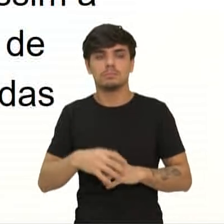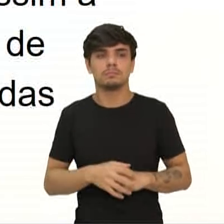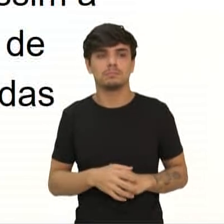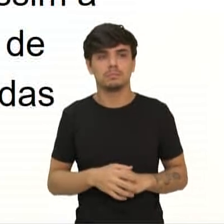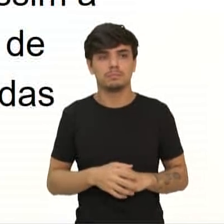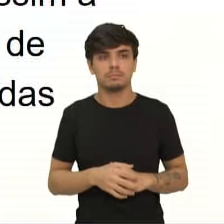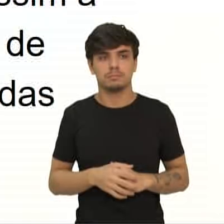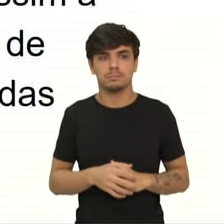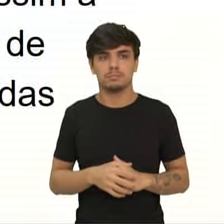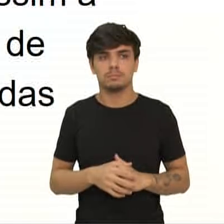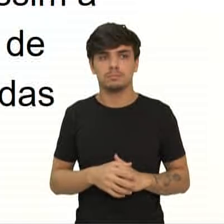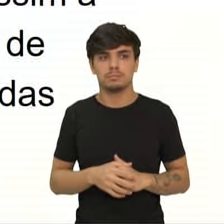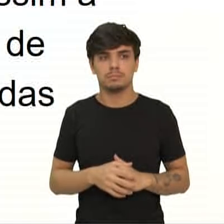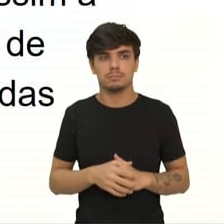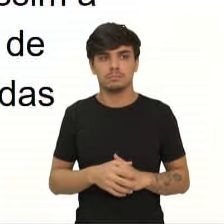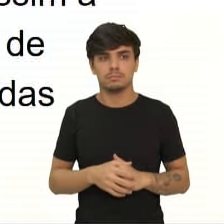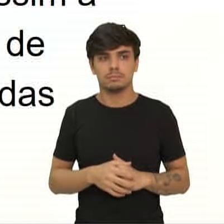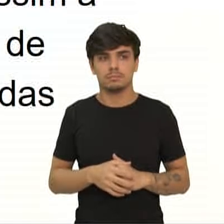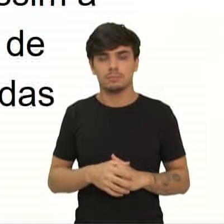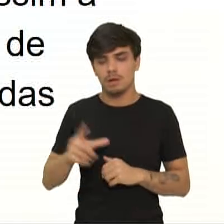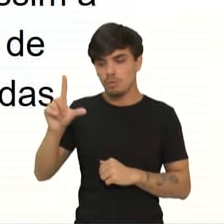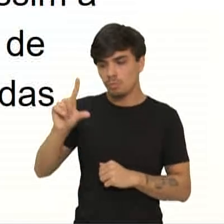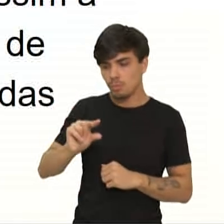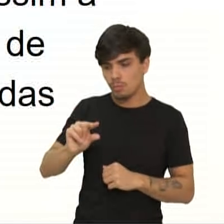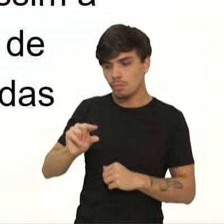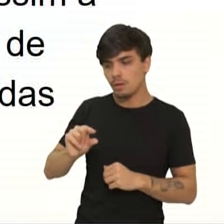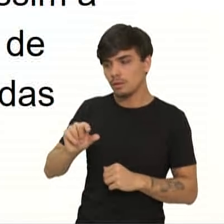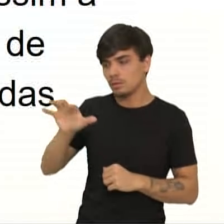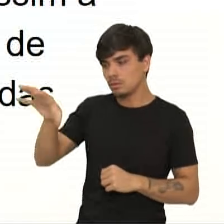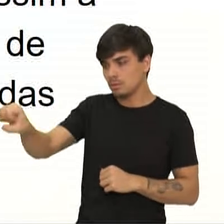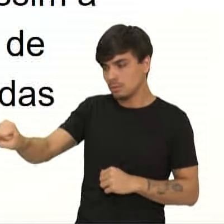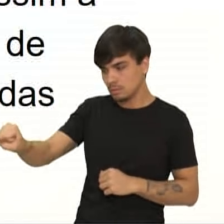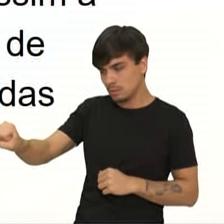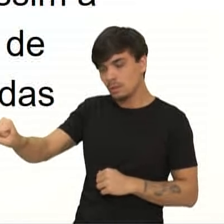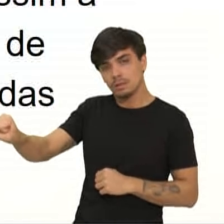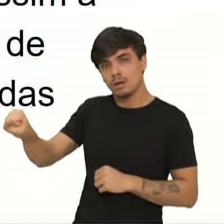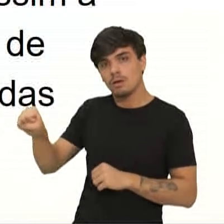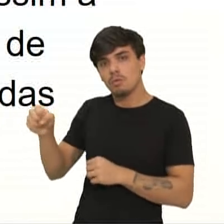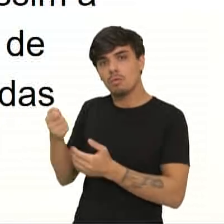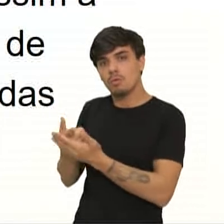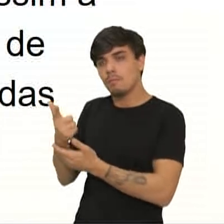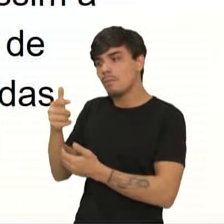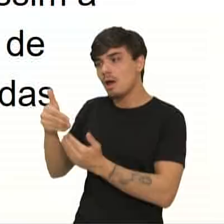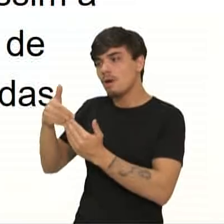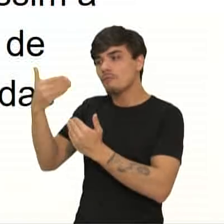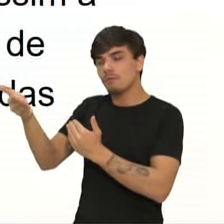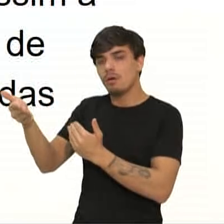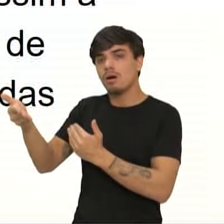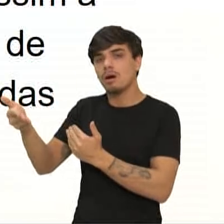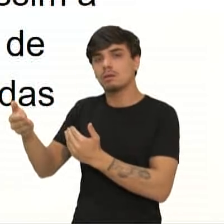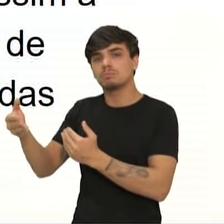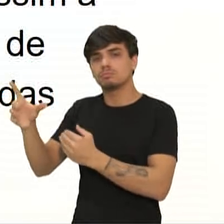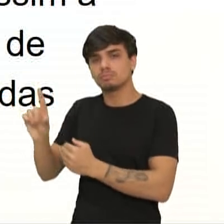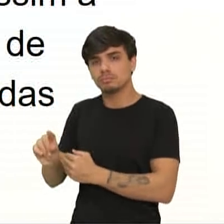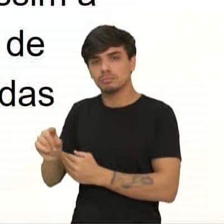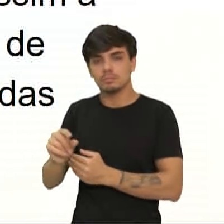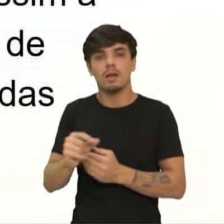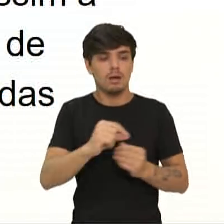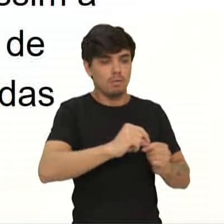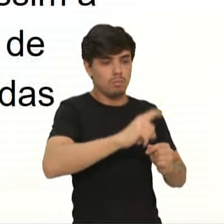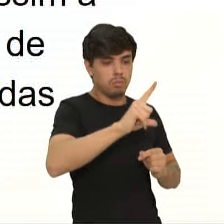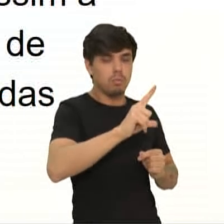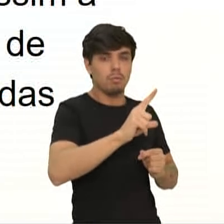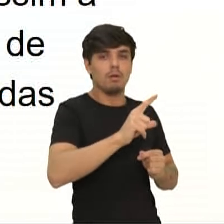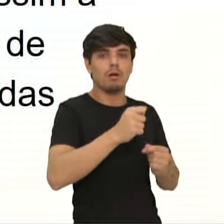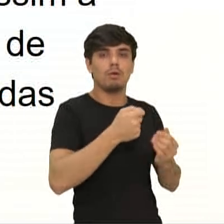reduzindo as importações e aumentando as exportações. Assim, a balança comercial